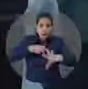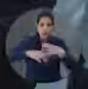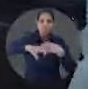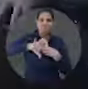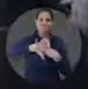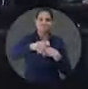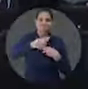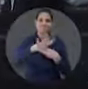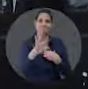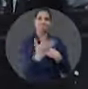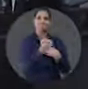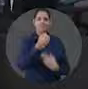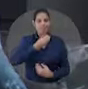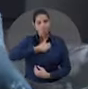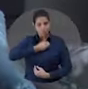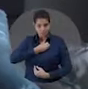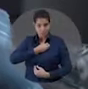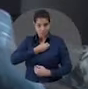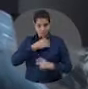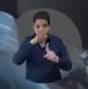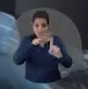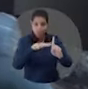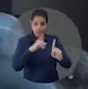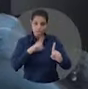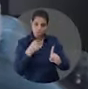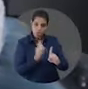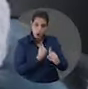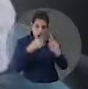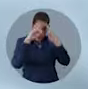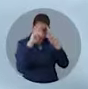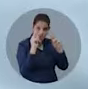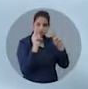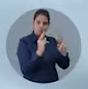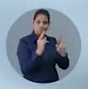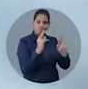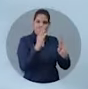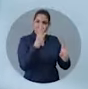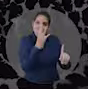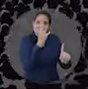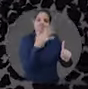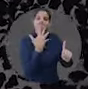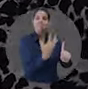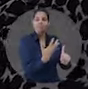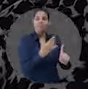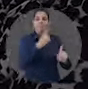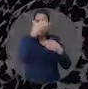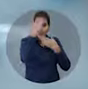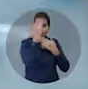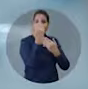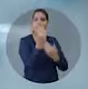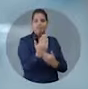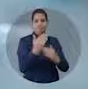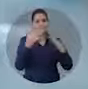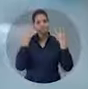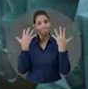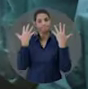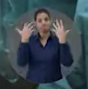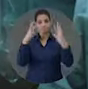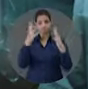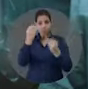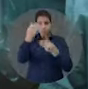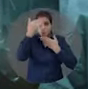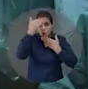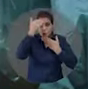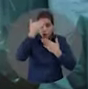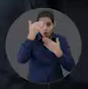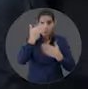vida para salvar outras vidas. Mais que homenagem, eles merecem nosso respeito, admiração e agradecimento.